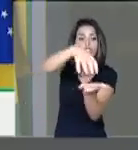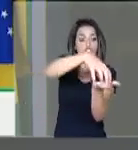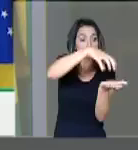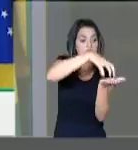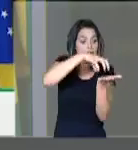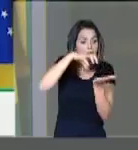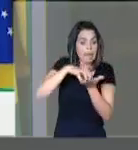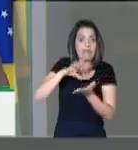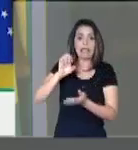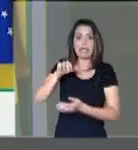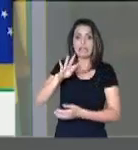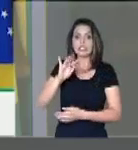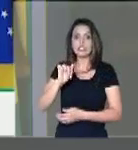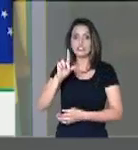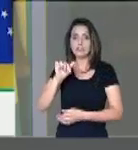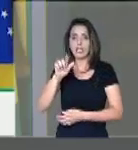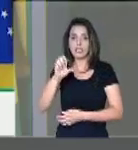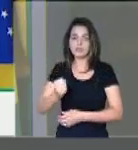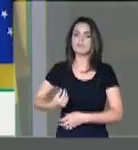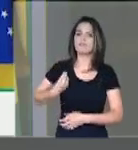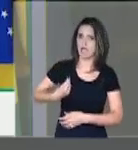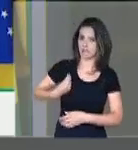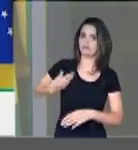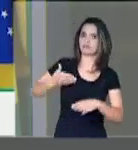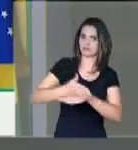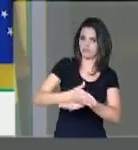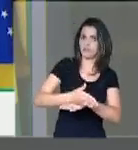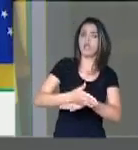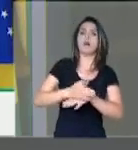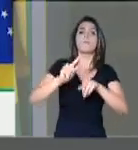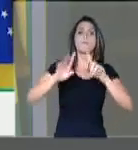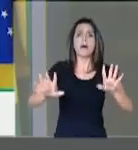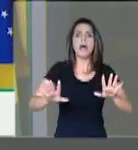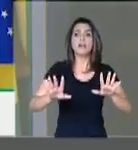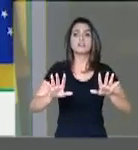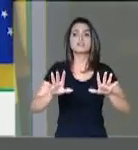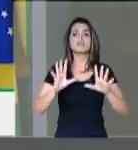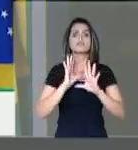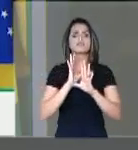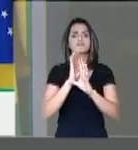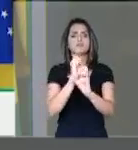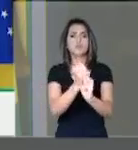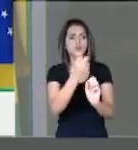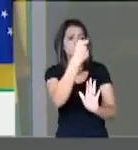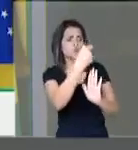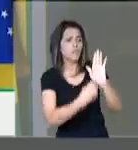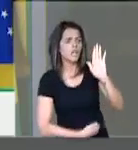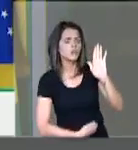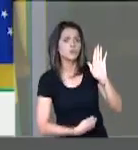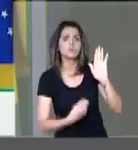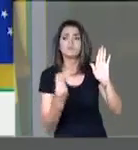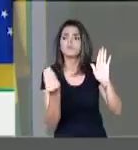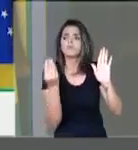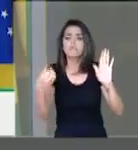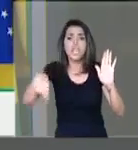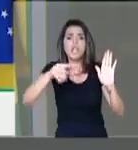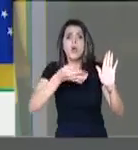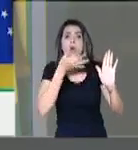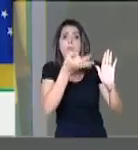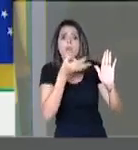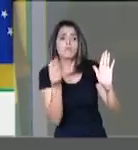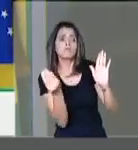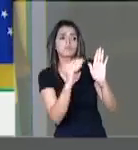ouvidas muitos movimentos sociais ouvidos mas o resultado final não produziu